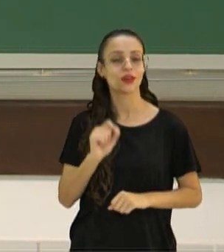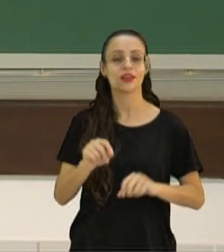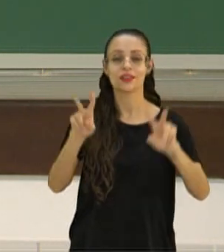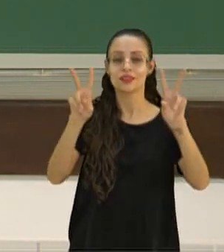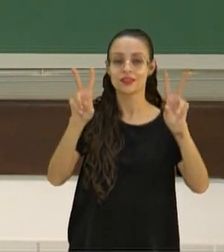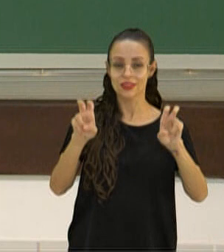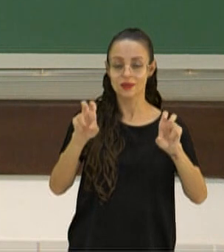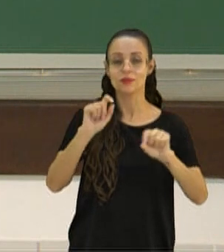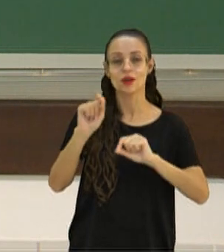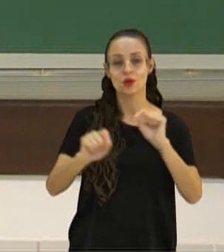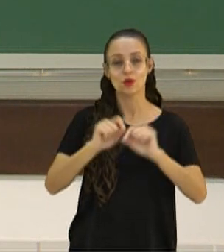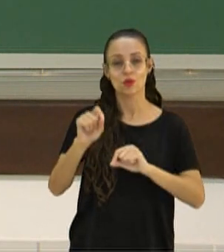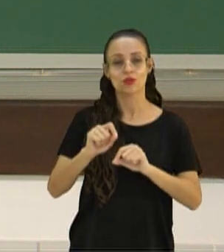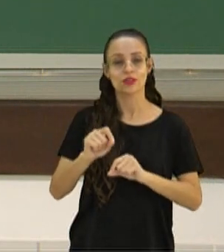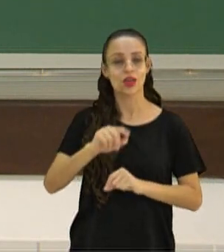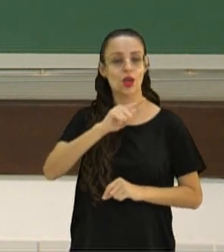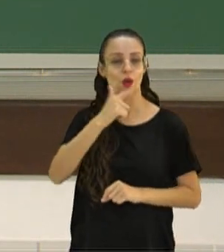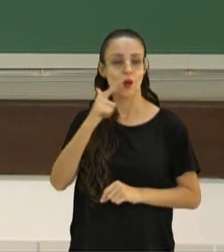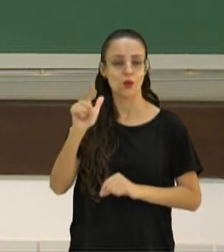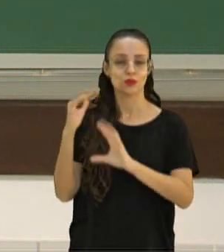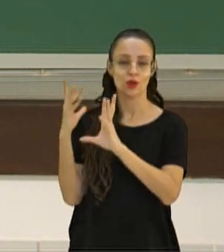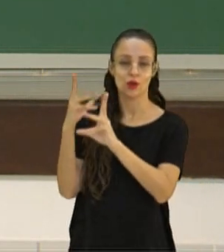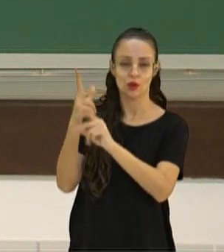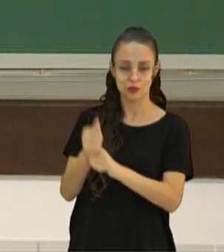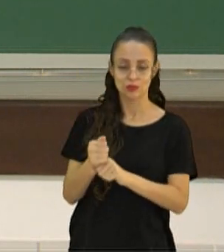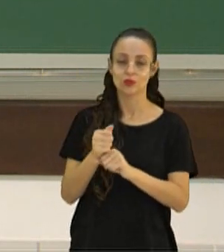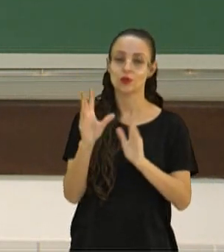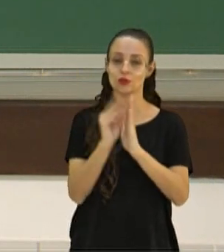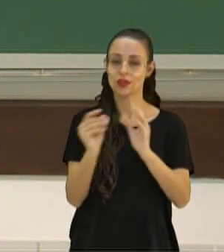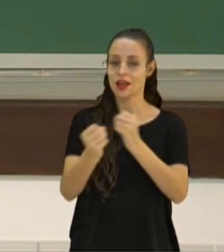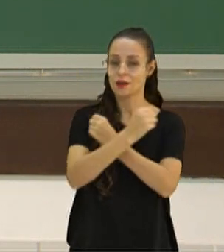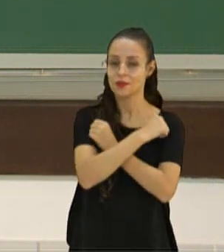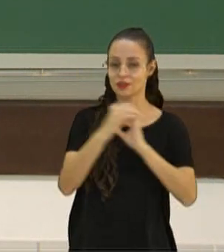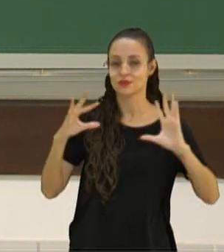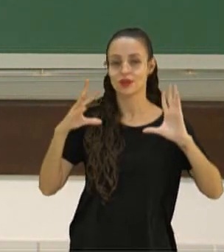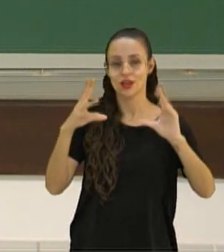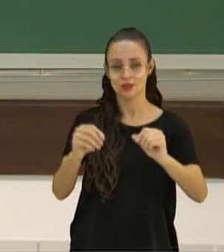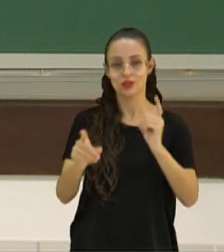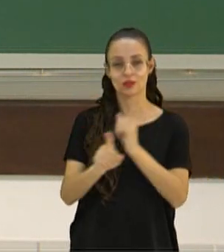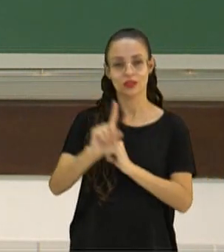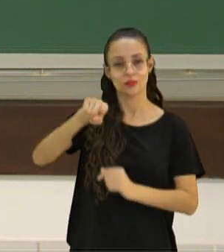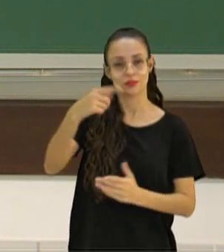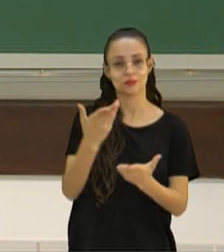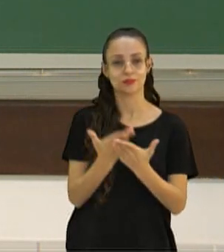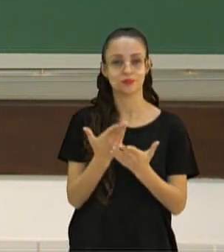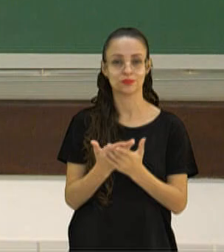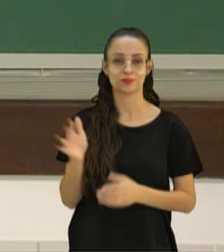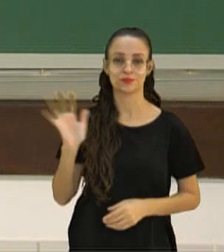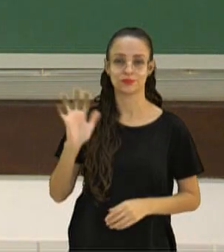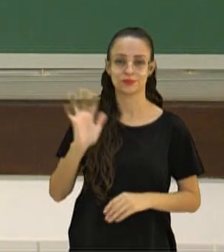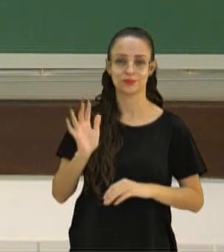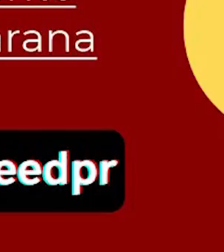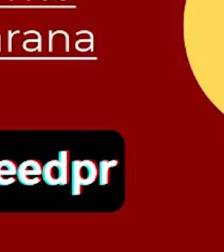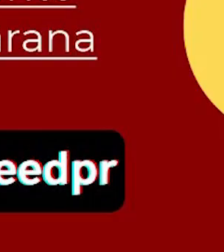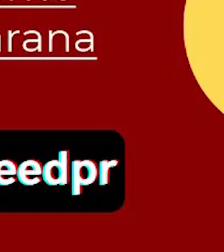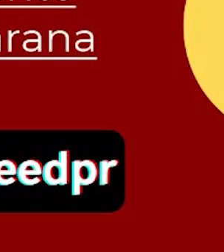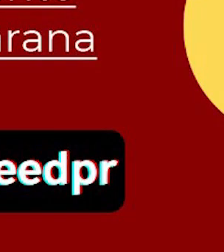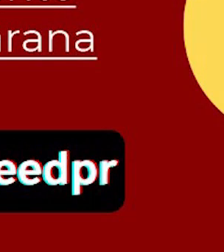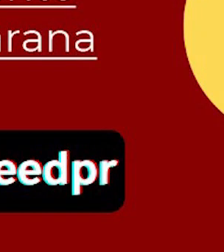tratando as retomadas de conteúdos ginásticos. Forte abraço a todos e nos encontramos na nossa próxima aula. Valeu, tchau, tchau.